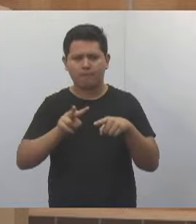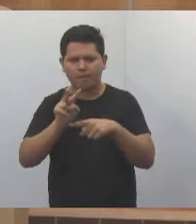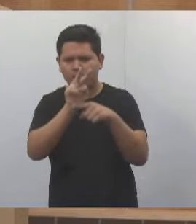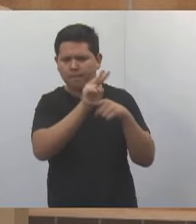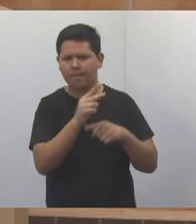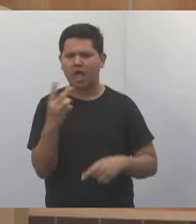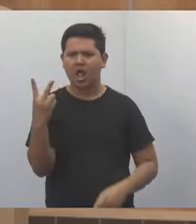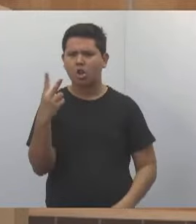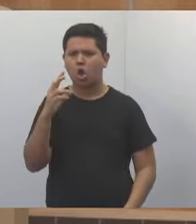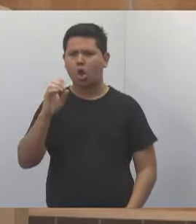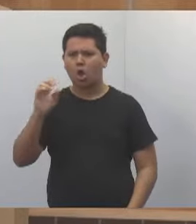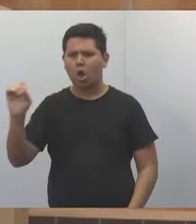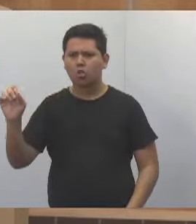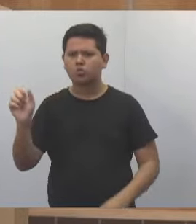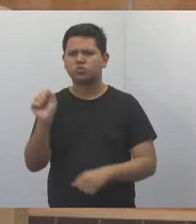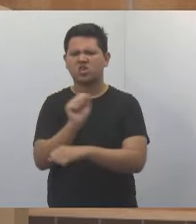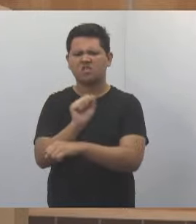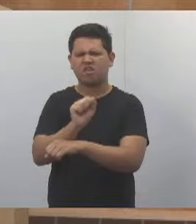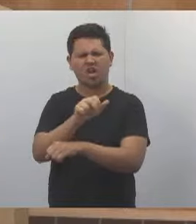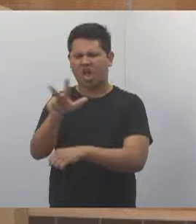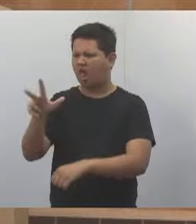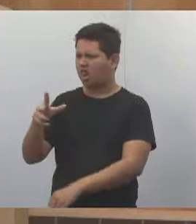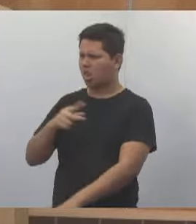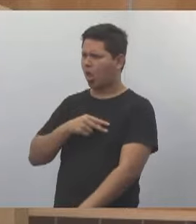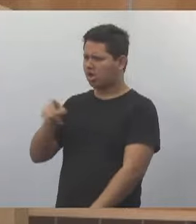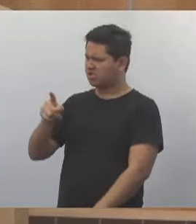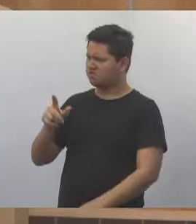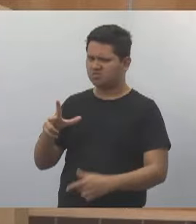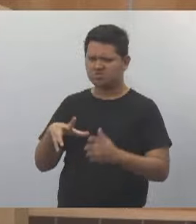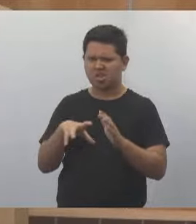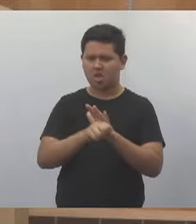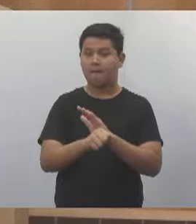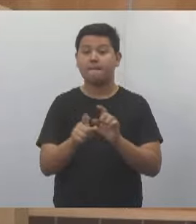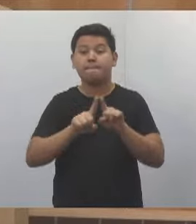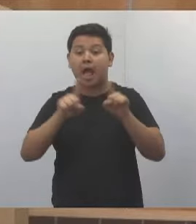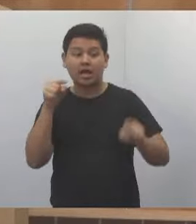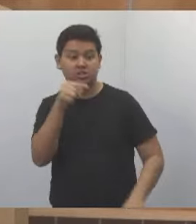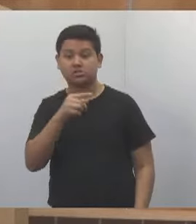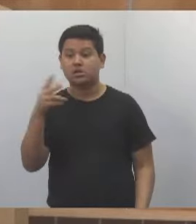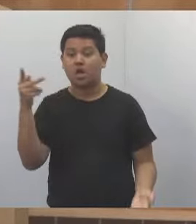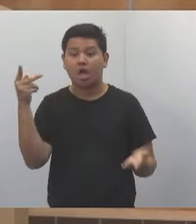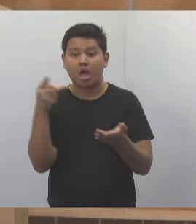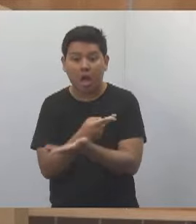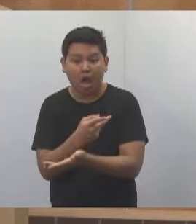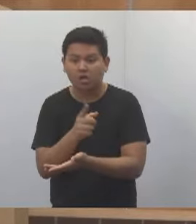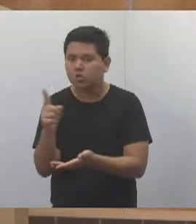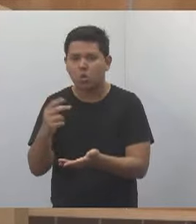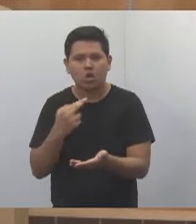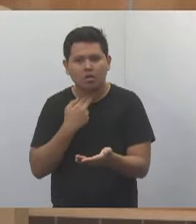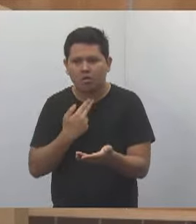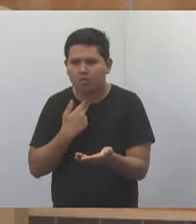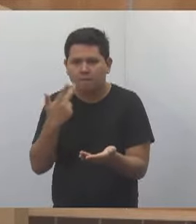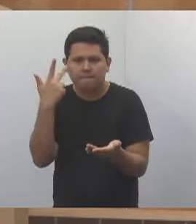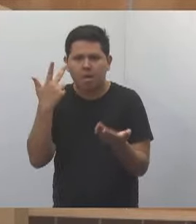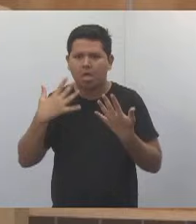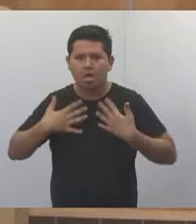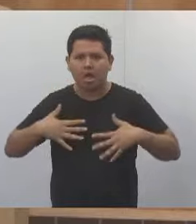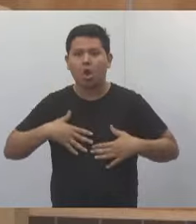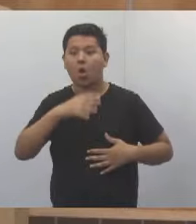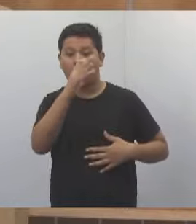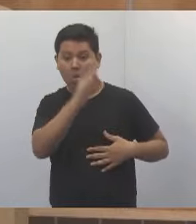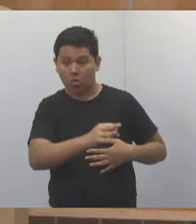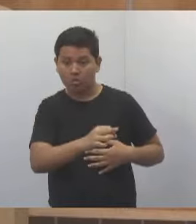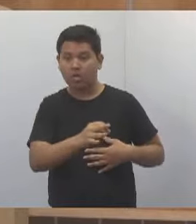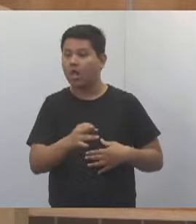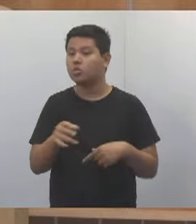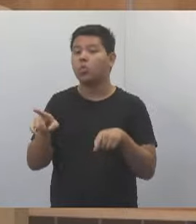as pessoas que precisam? Opa, espera aí. Se estava errado, não tem como ser conivente. O certo é certo, o errado